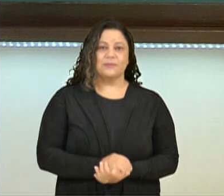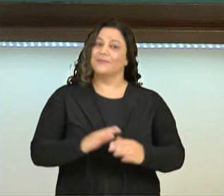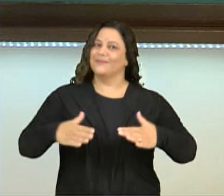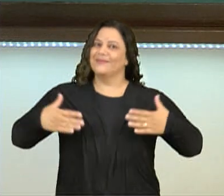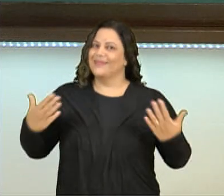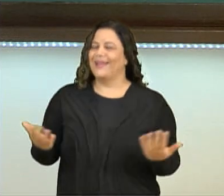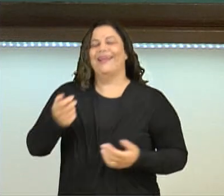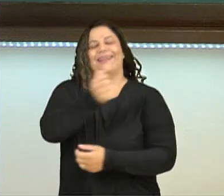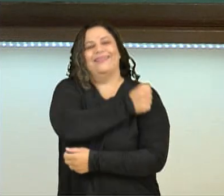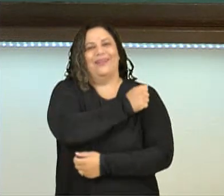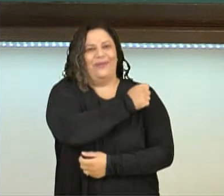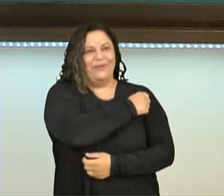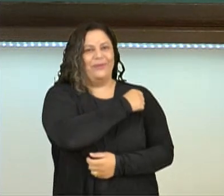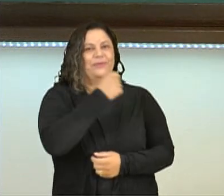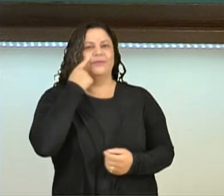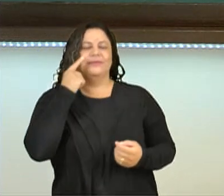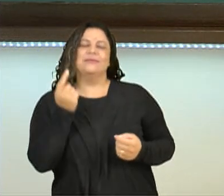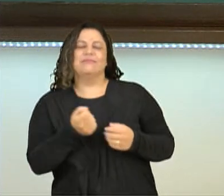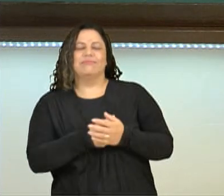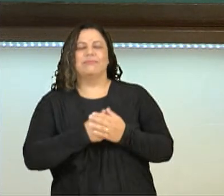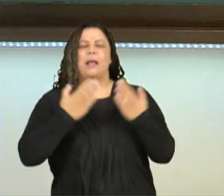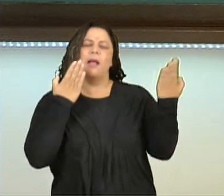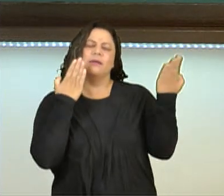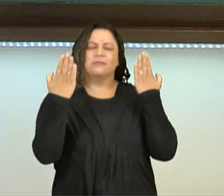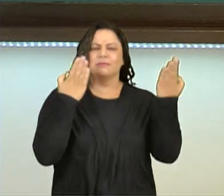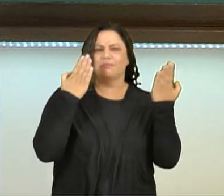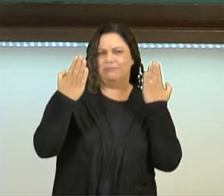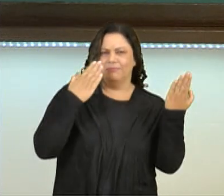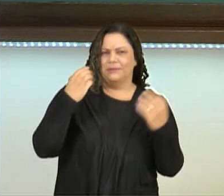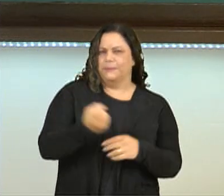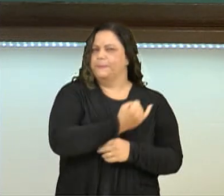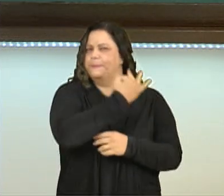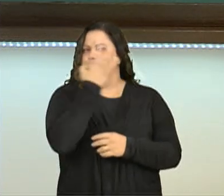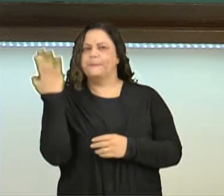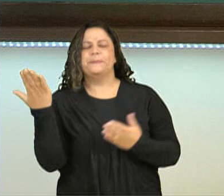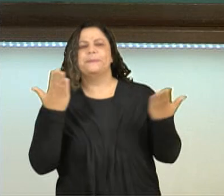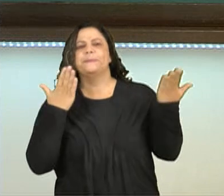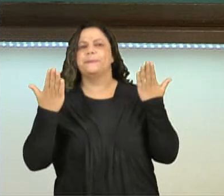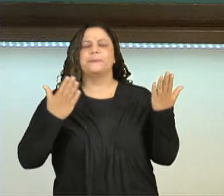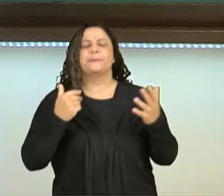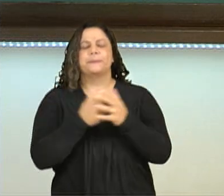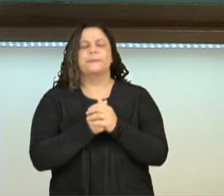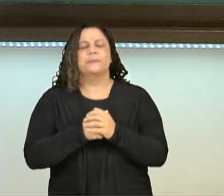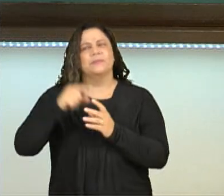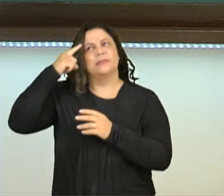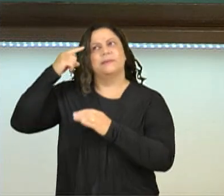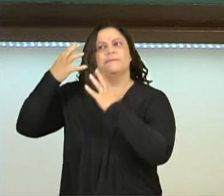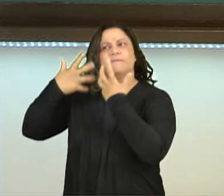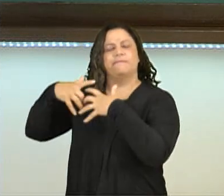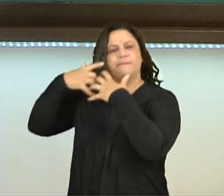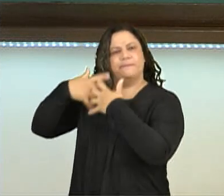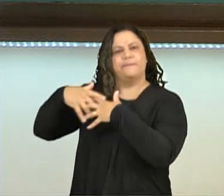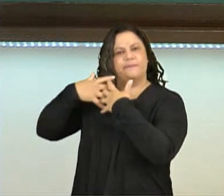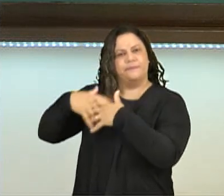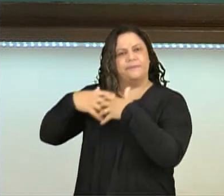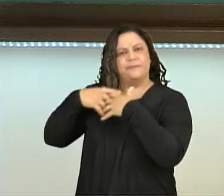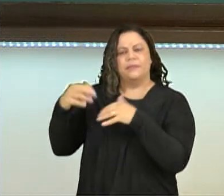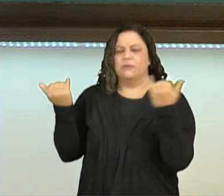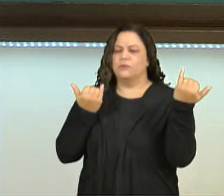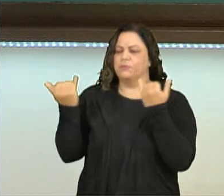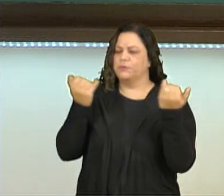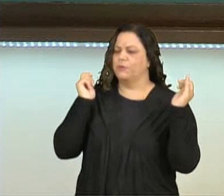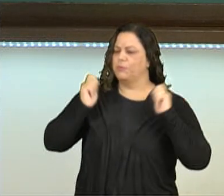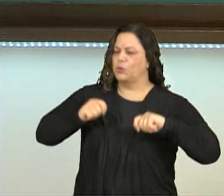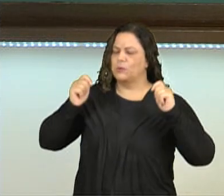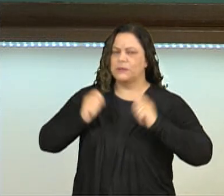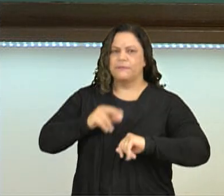Então, aluno, dentro desta análise quantitativa, devemos ter o seguinte raciocínio. Temos uma instrução de uma